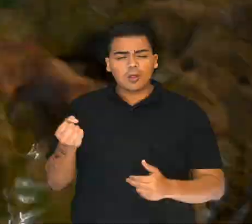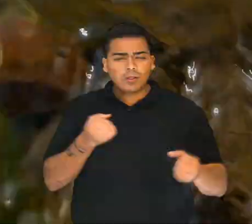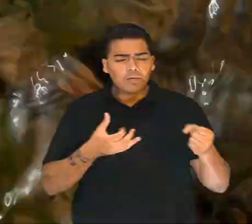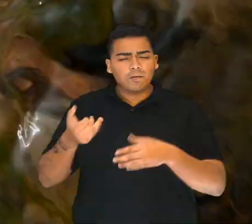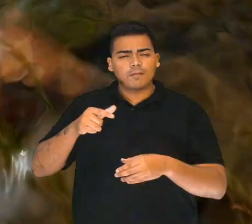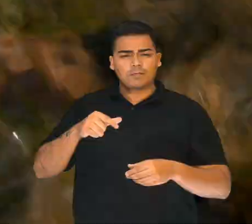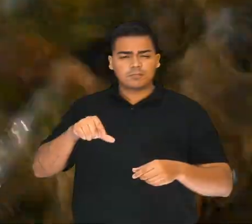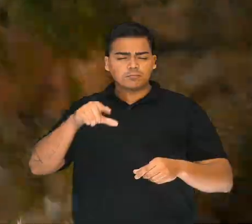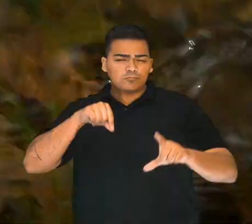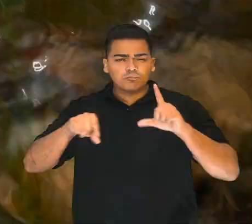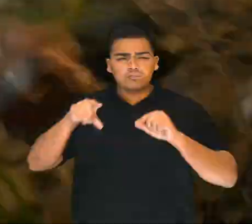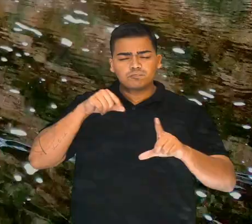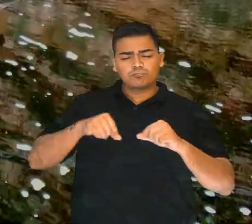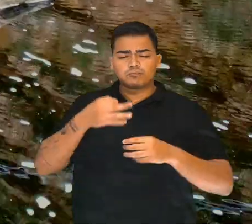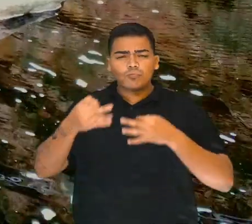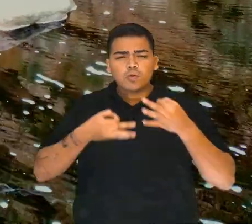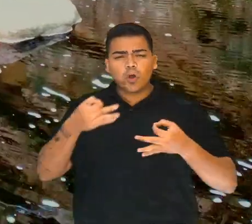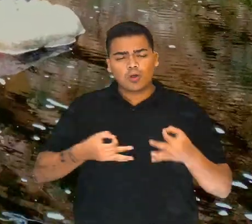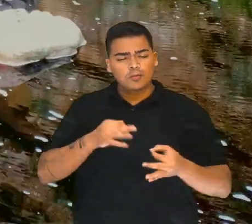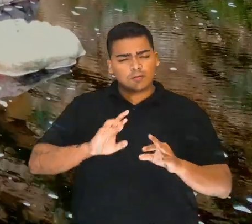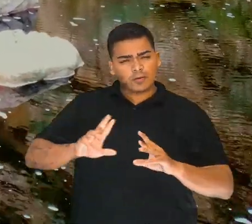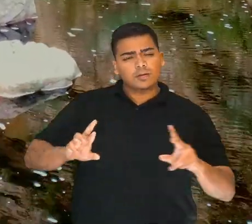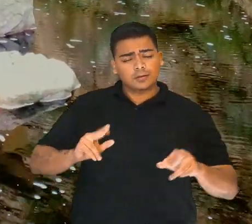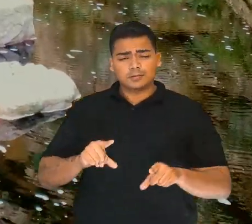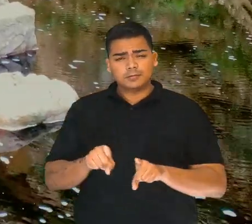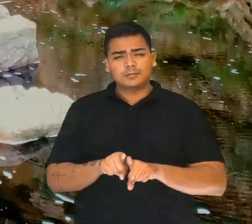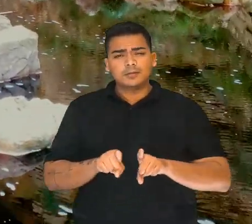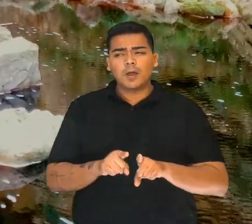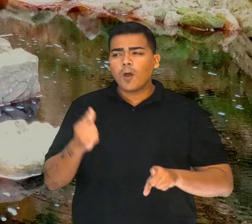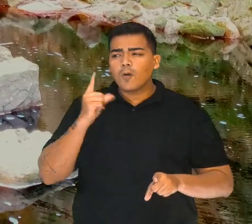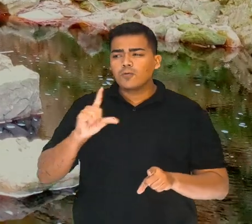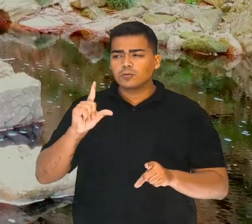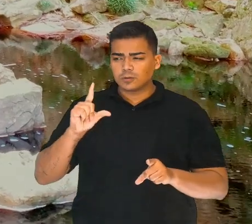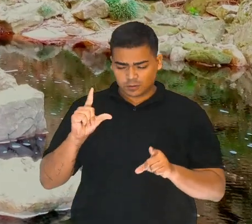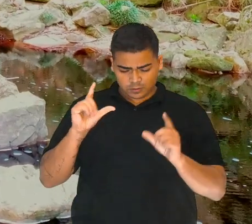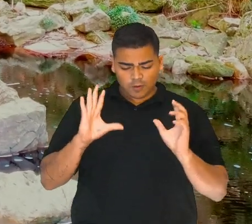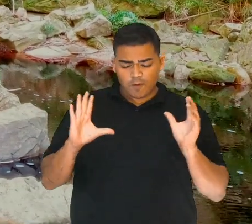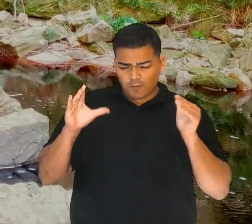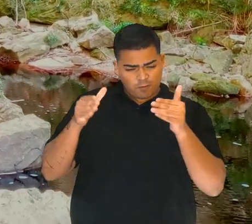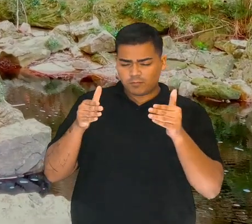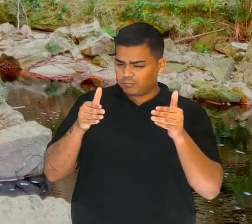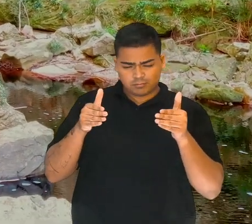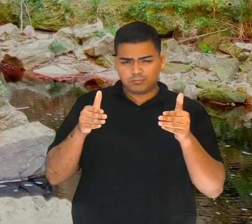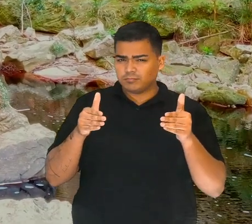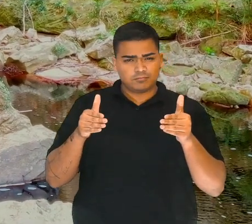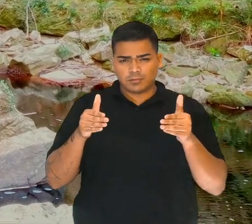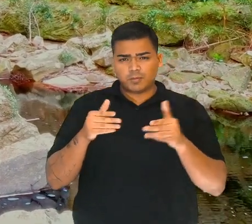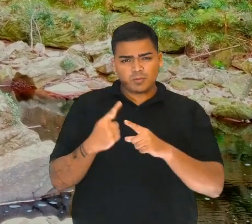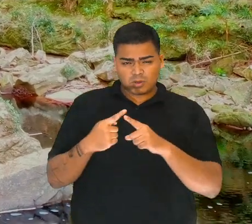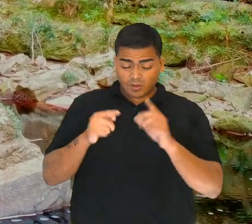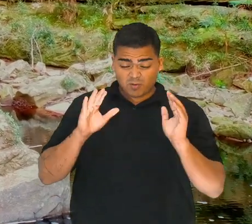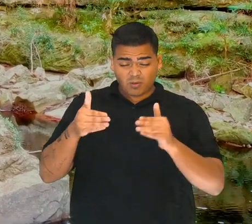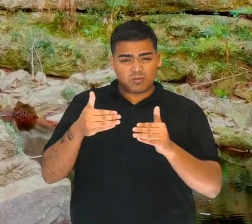novas escutas, é olhar para o lugar que a gente não olhava, por incrível que pareça, é sair do foco, porque o foco